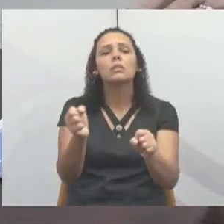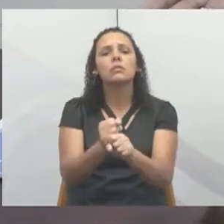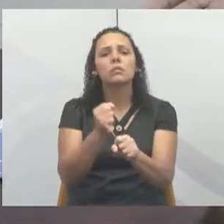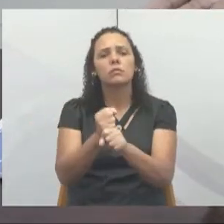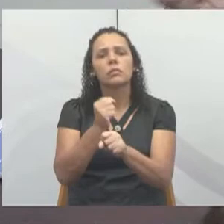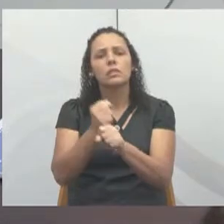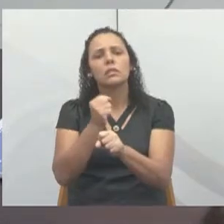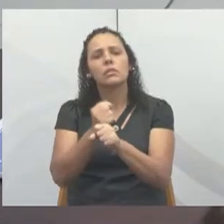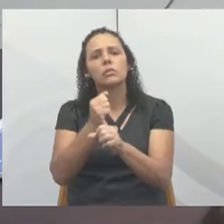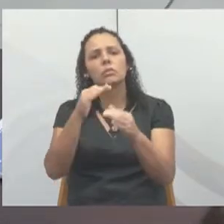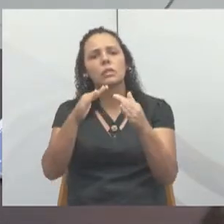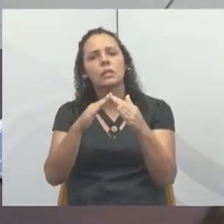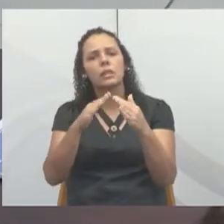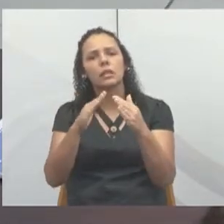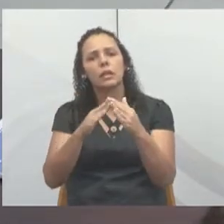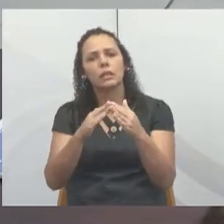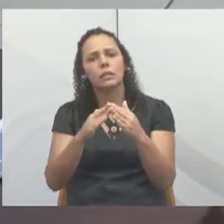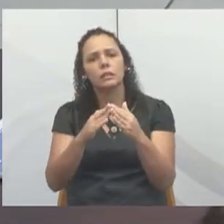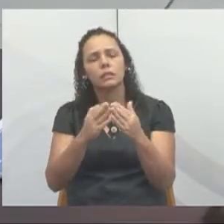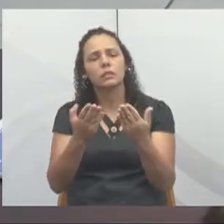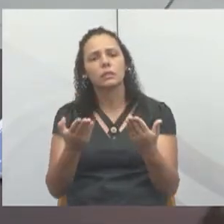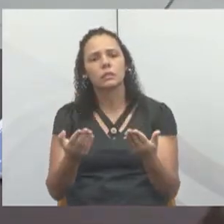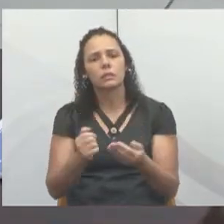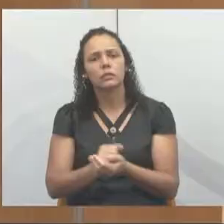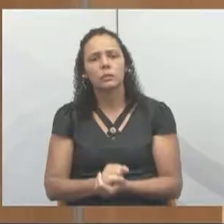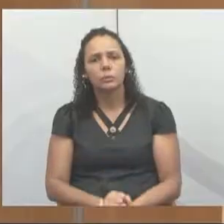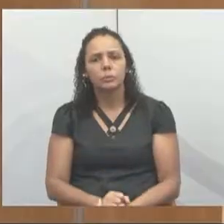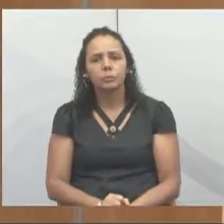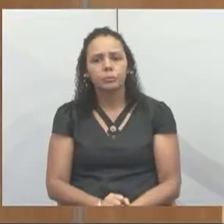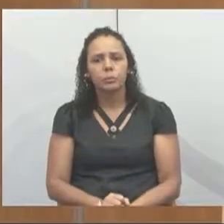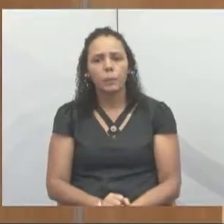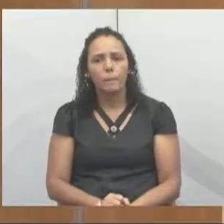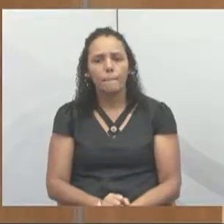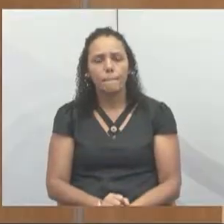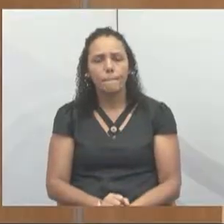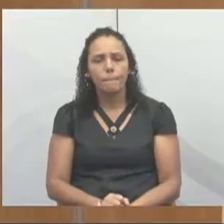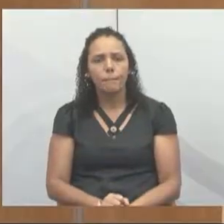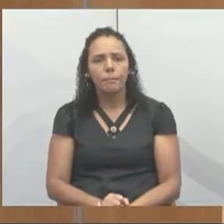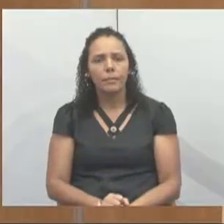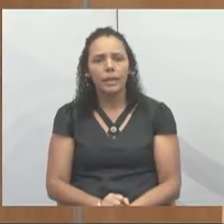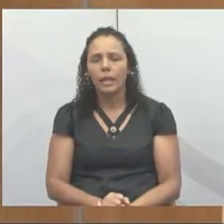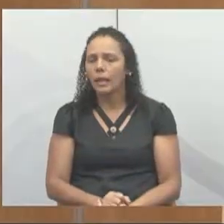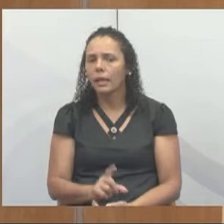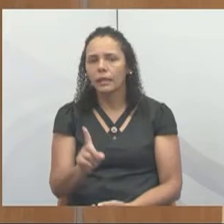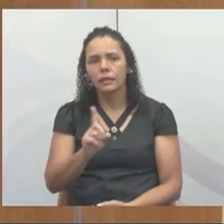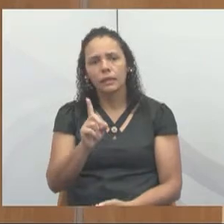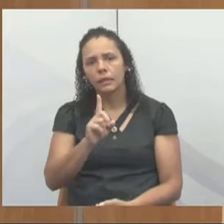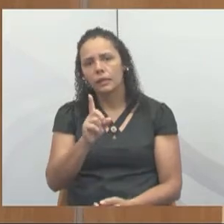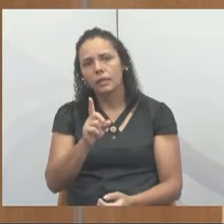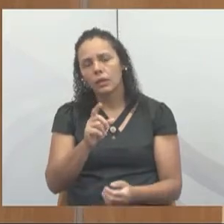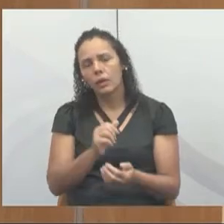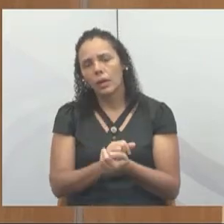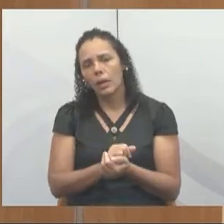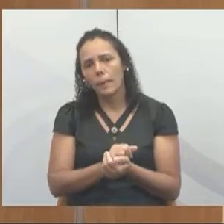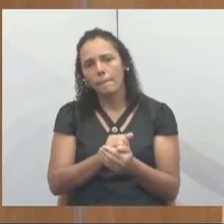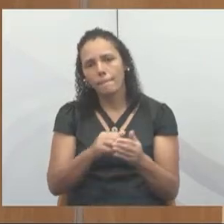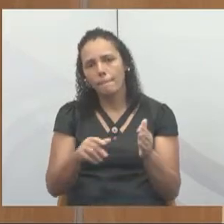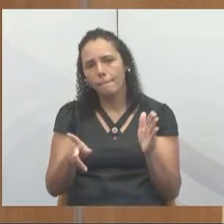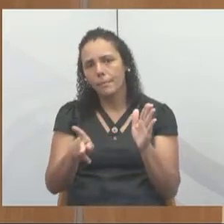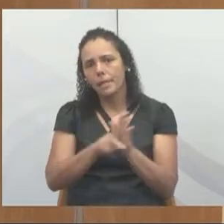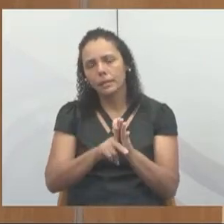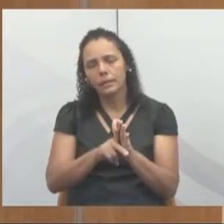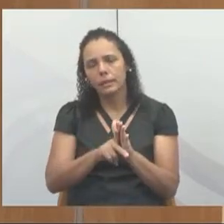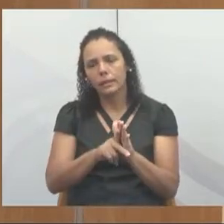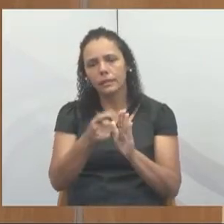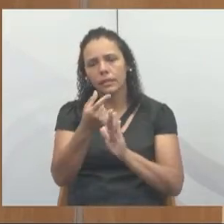entrar aqui no orçamento de moradias? Essas casas ela não entram no orçamento municipal porque é um convênio entre o governo do estado